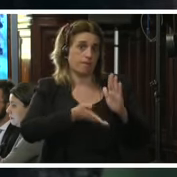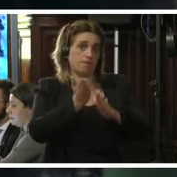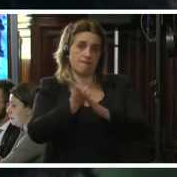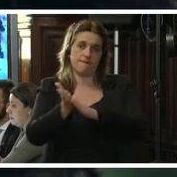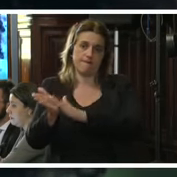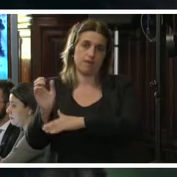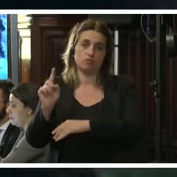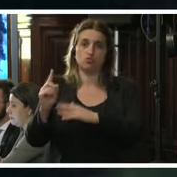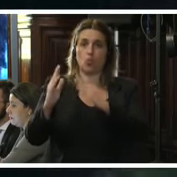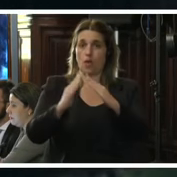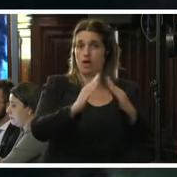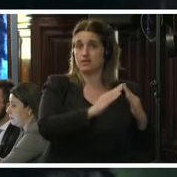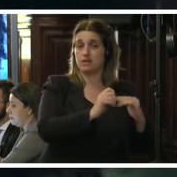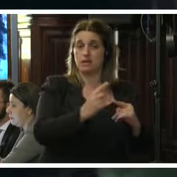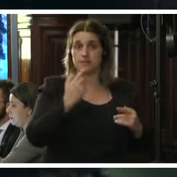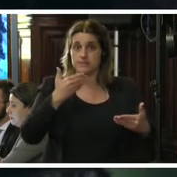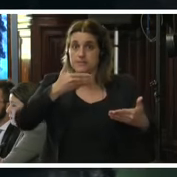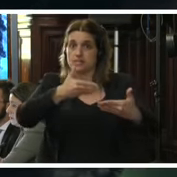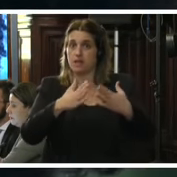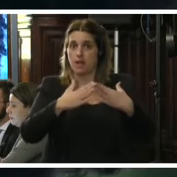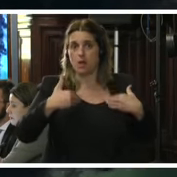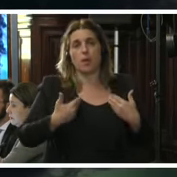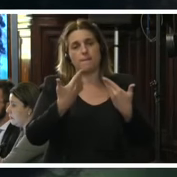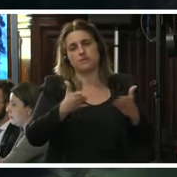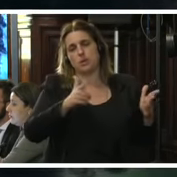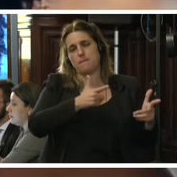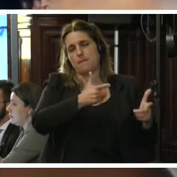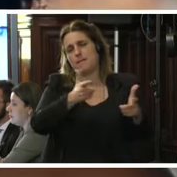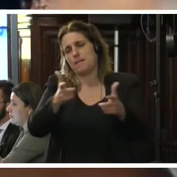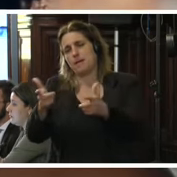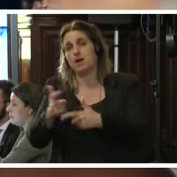escola começou o tiroteio, foi quando eu fui alvejado.